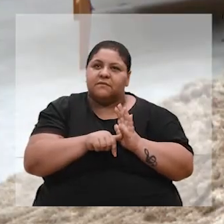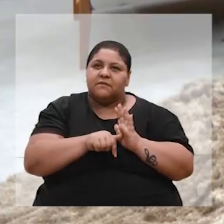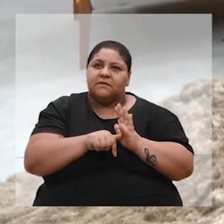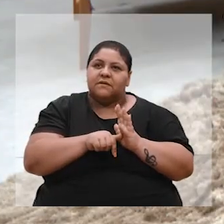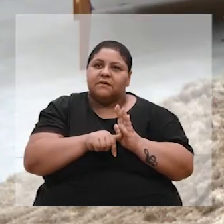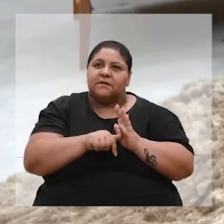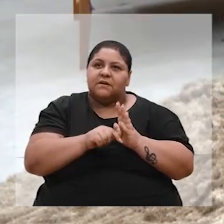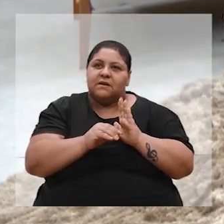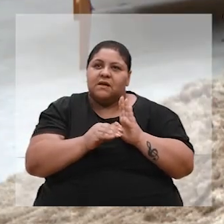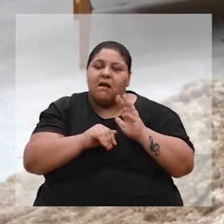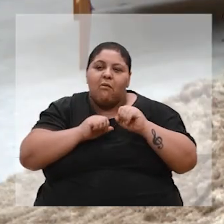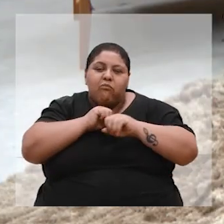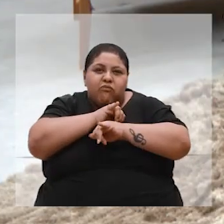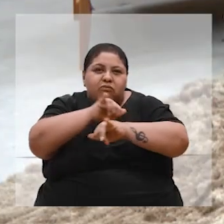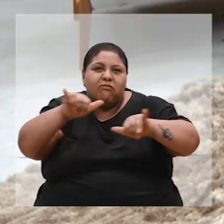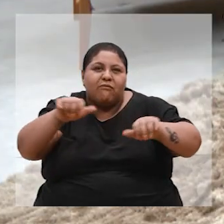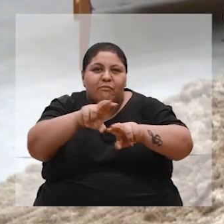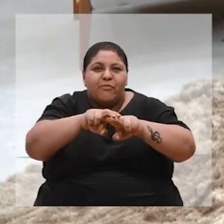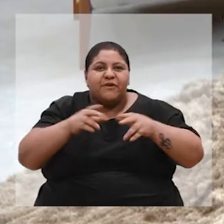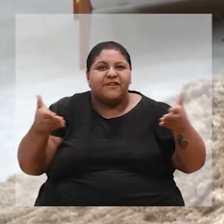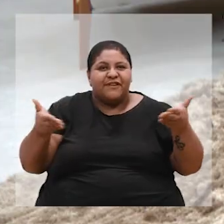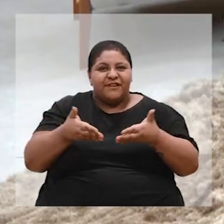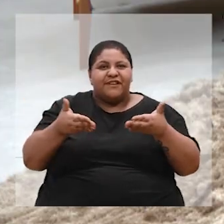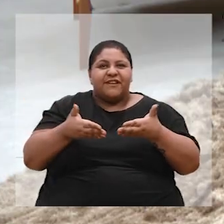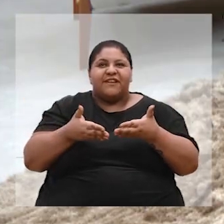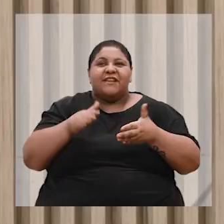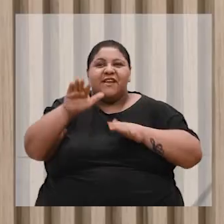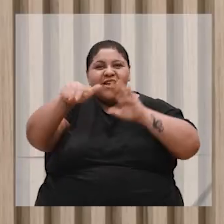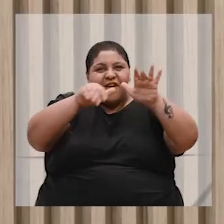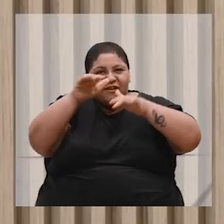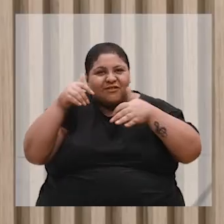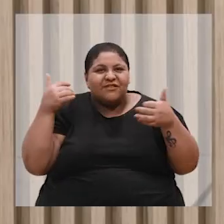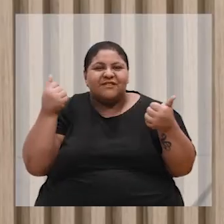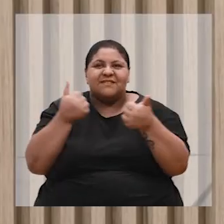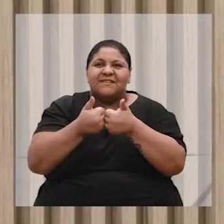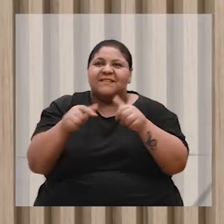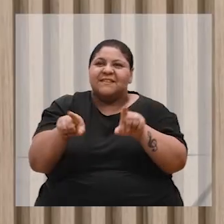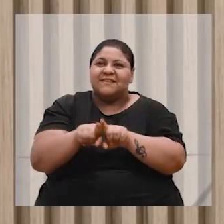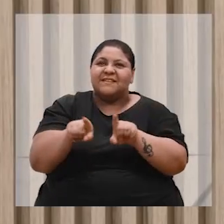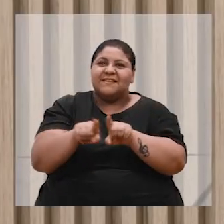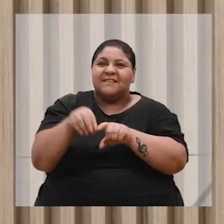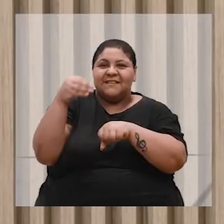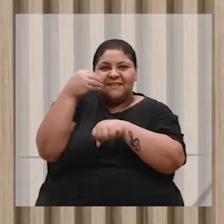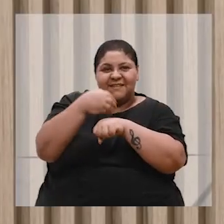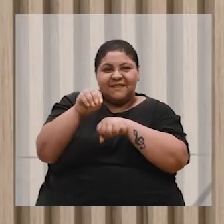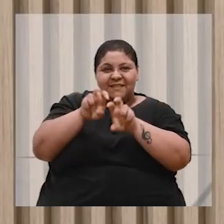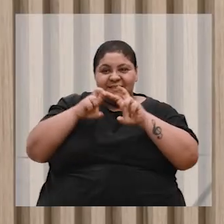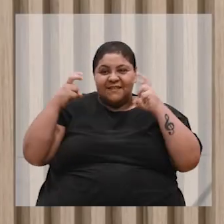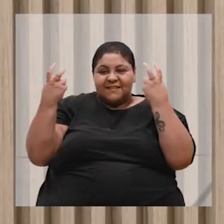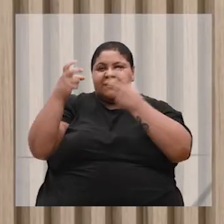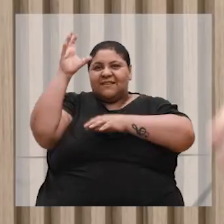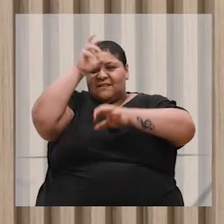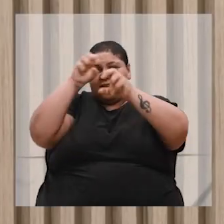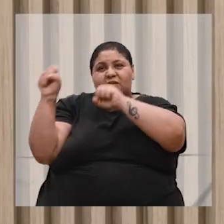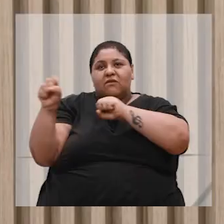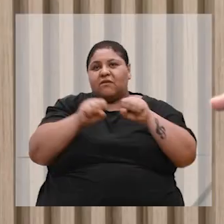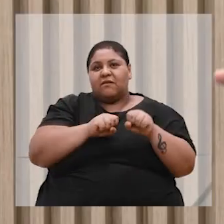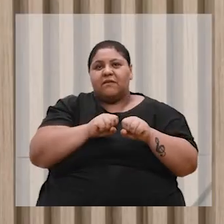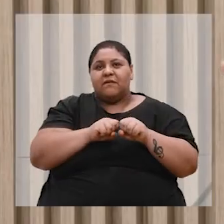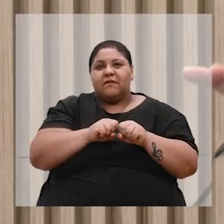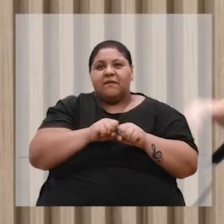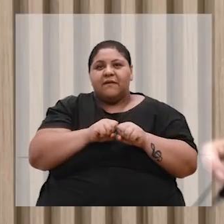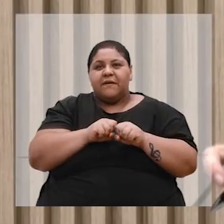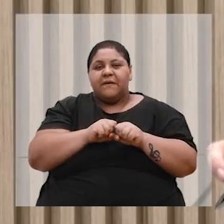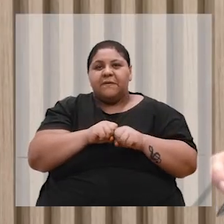se alargou, mas é por isso que a gente também está aqui. E eu convido você, junto com a gente, também dar sugestões para a Roda de Saberes. Pode mandar